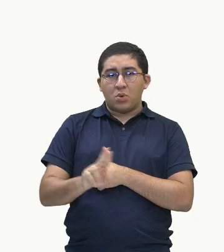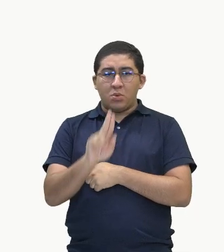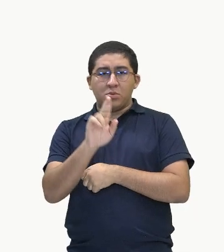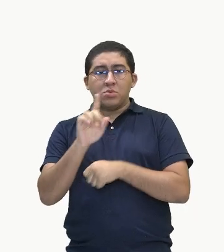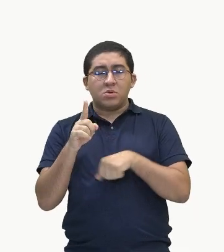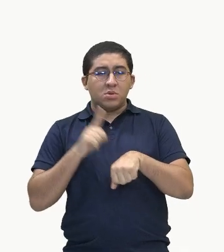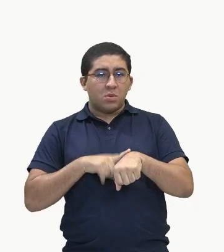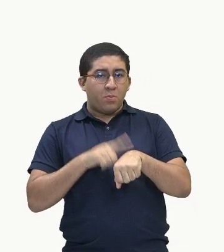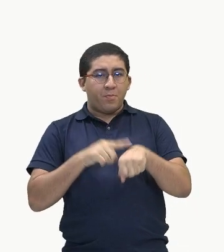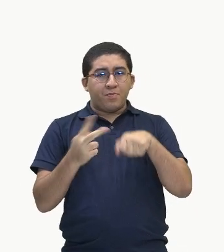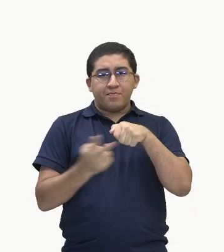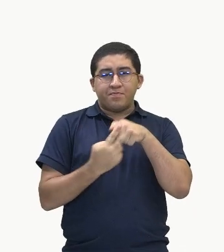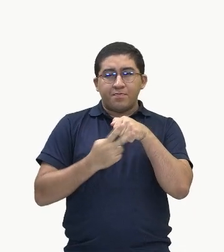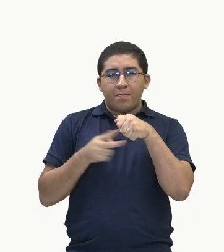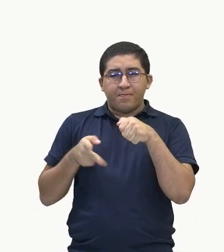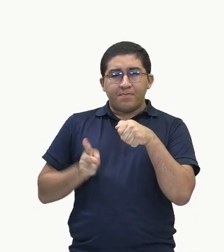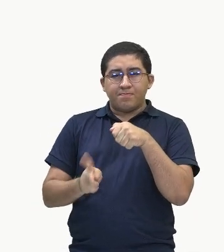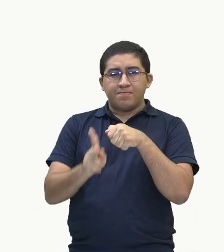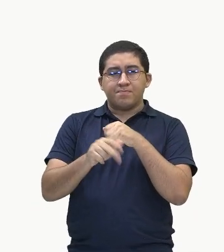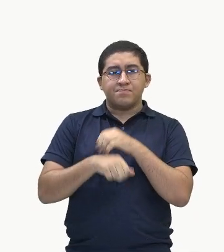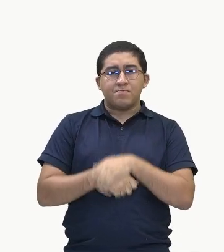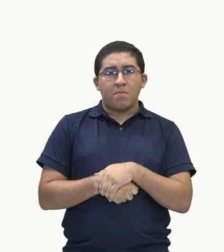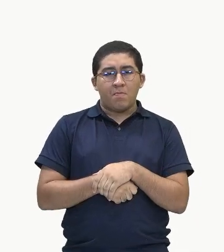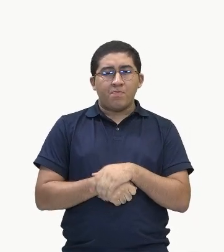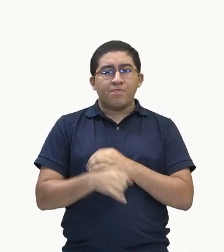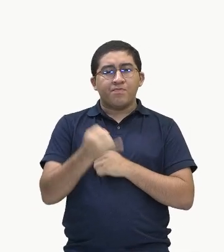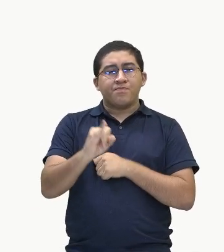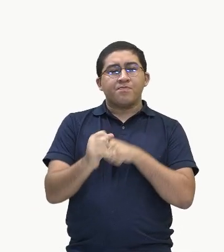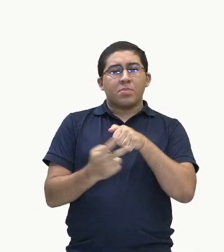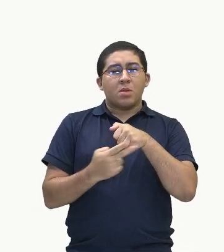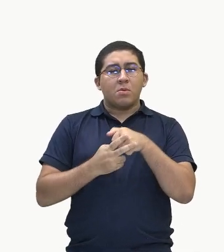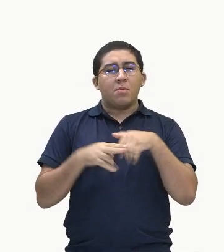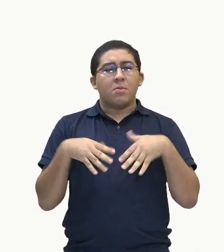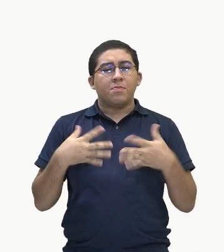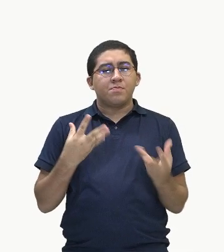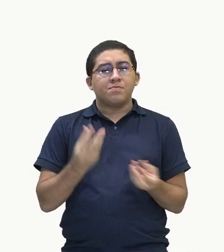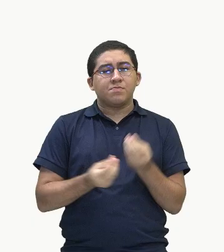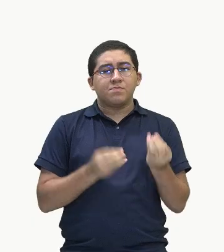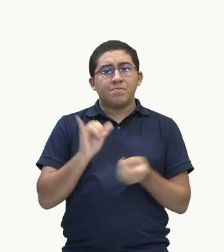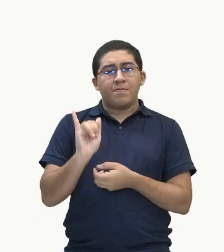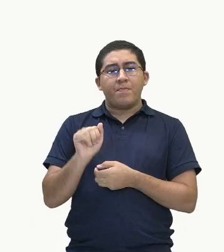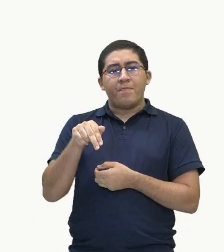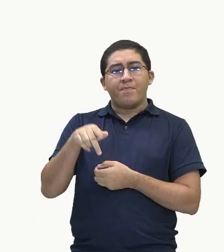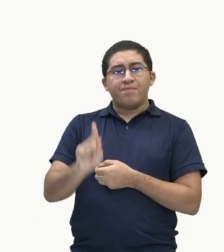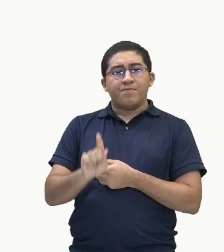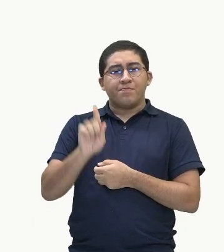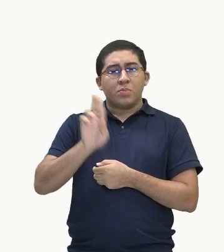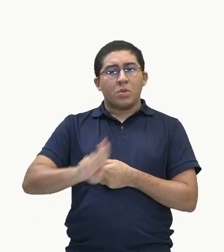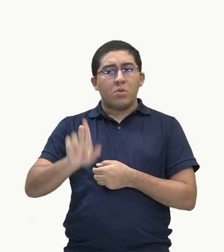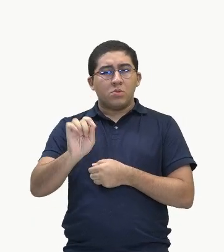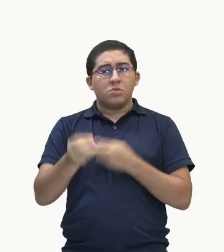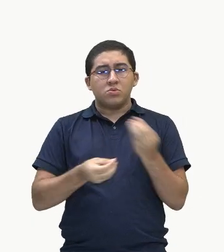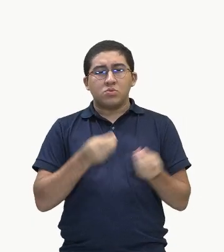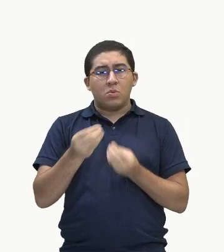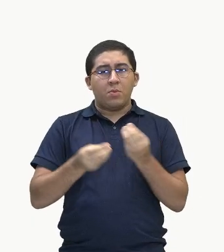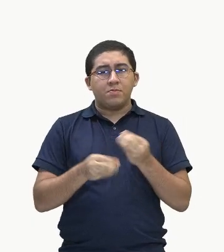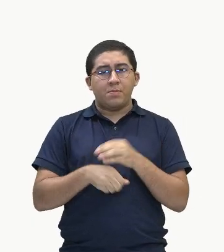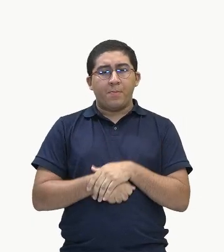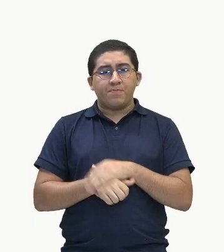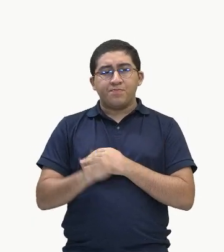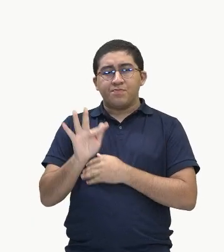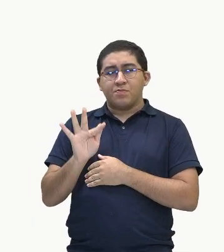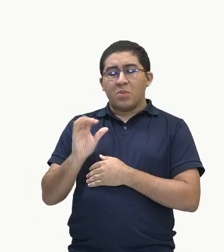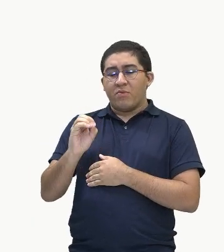infinitivo, tá? Se o verbo estivesse assim, com ing, eu usaria o for, tá